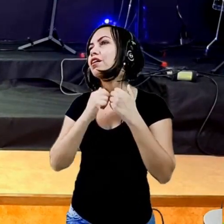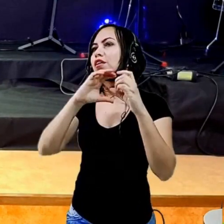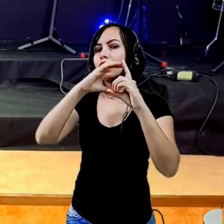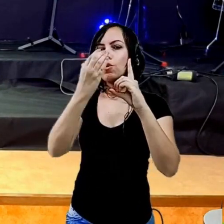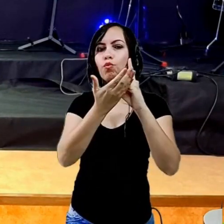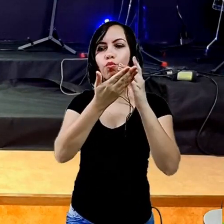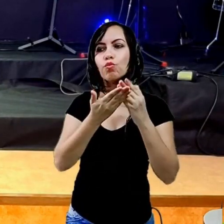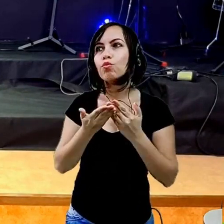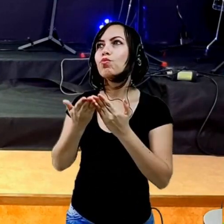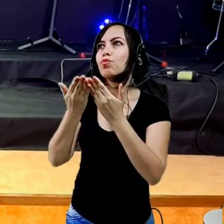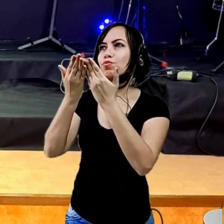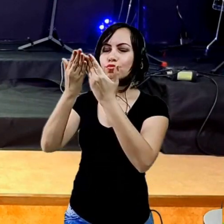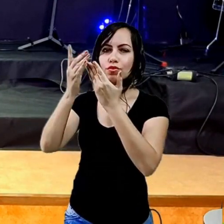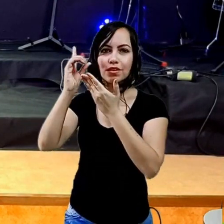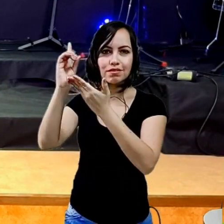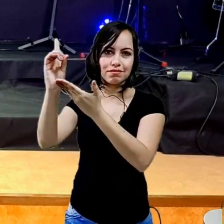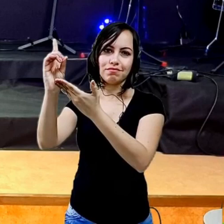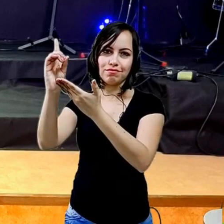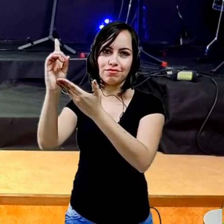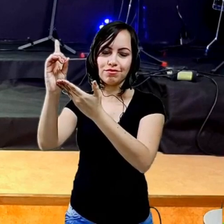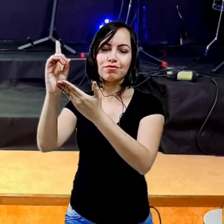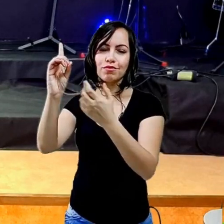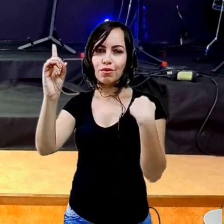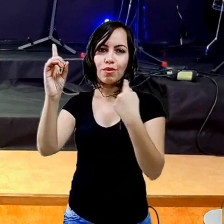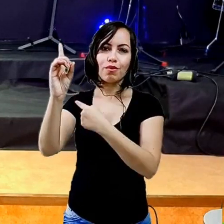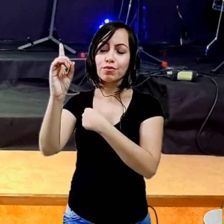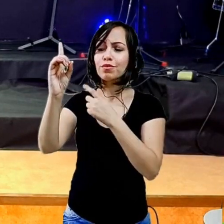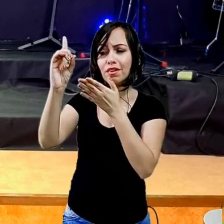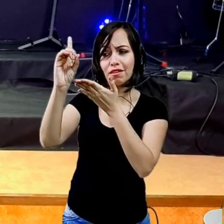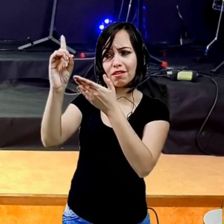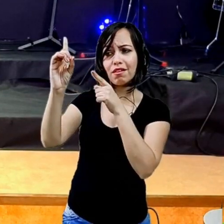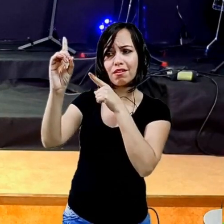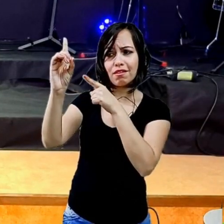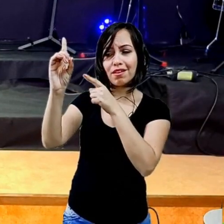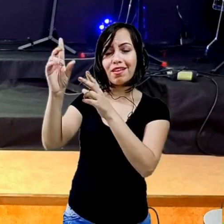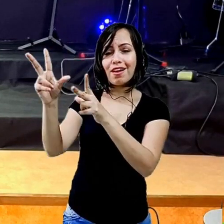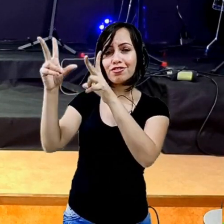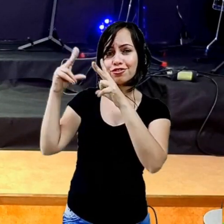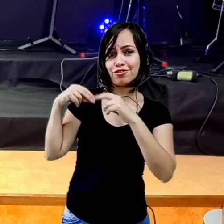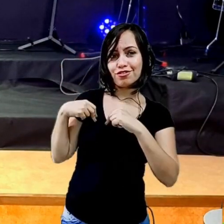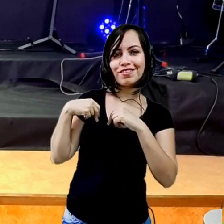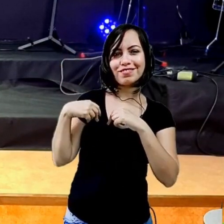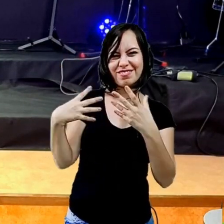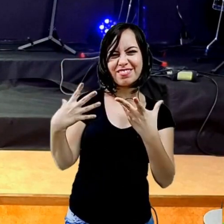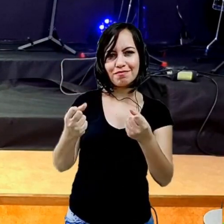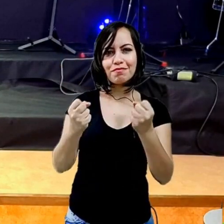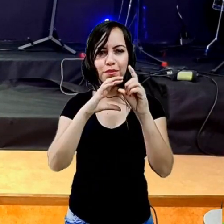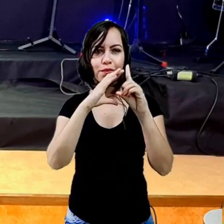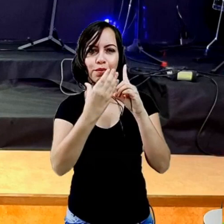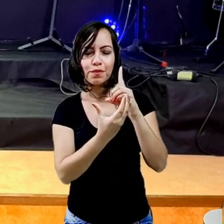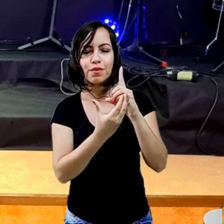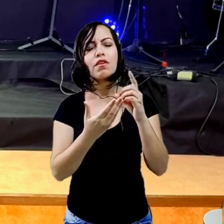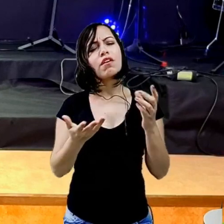culto racional ao nosso Deus, o qual só Ele é digno. Vamos adorar